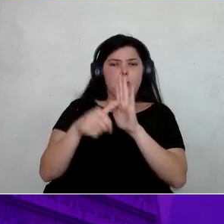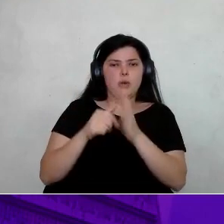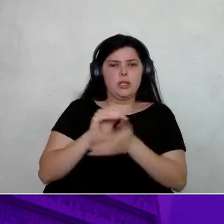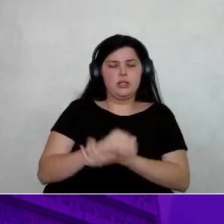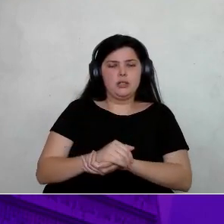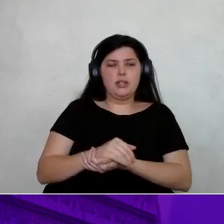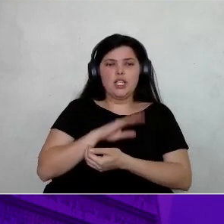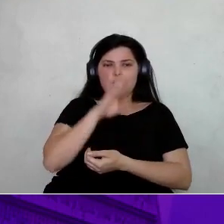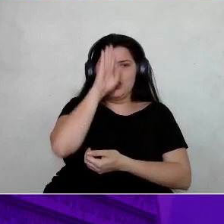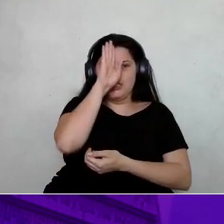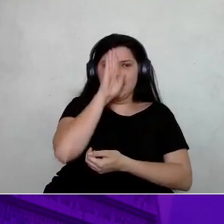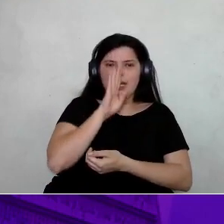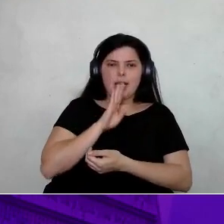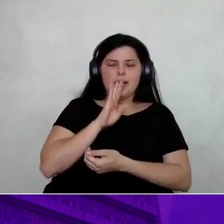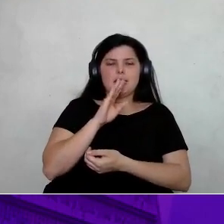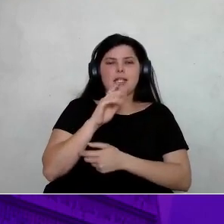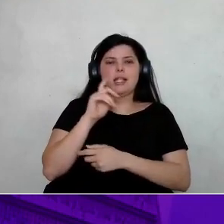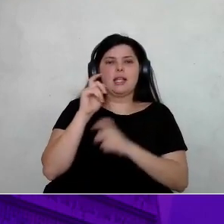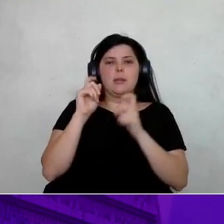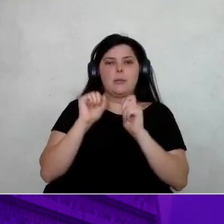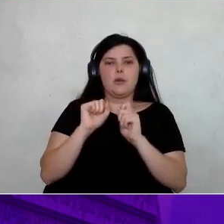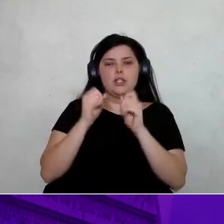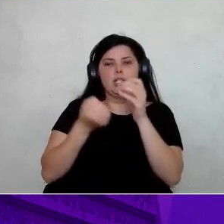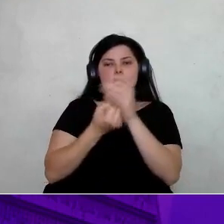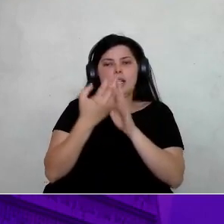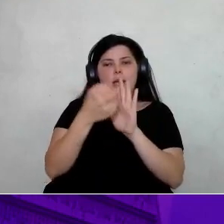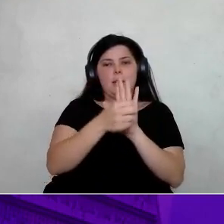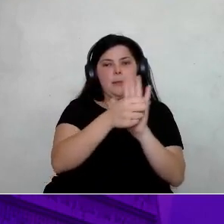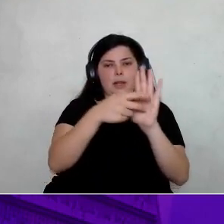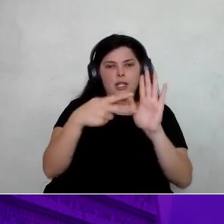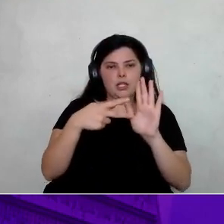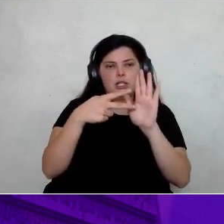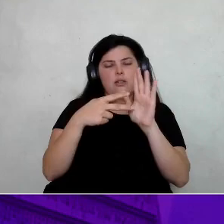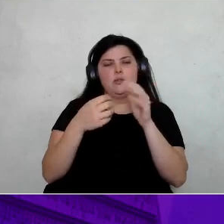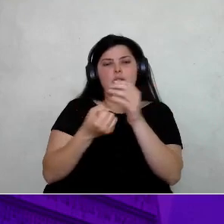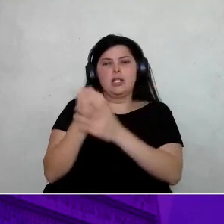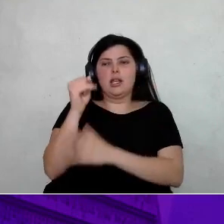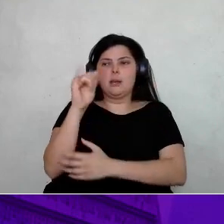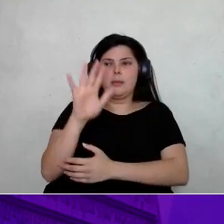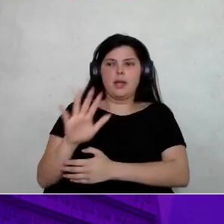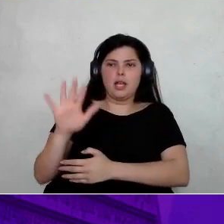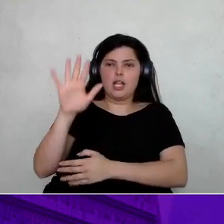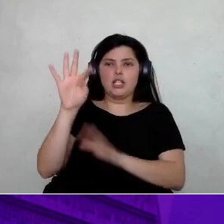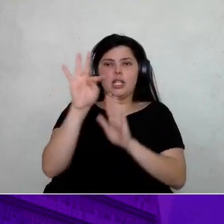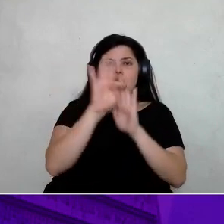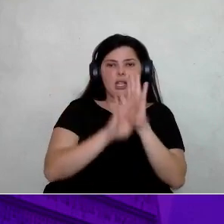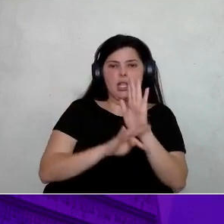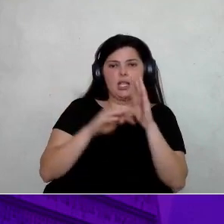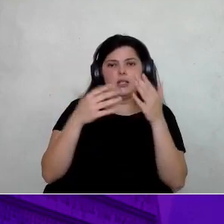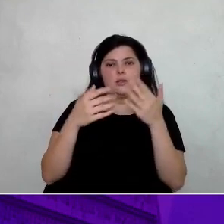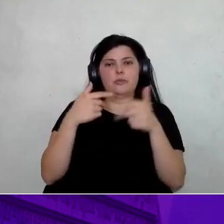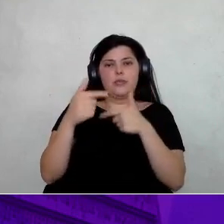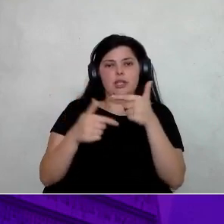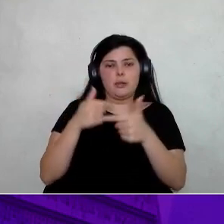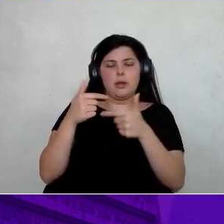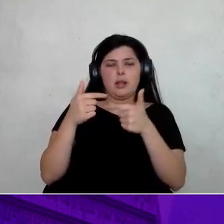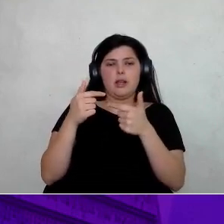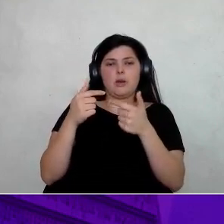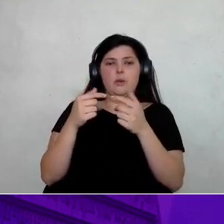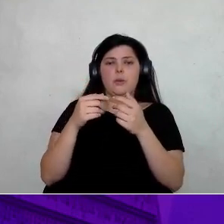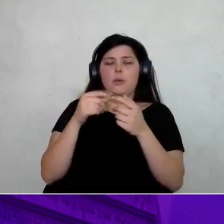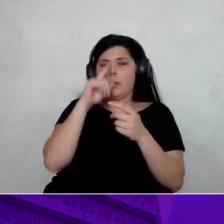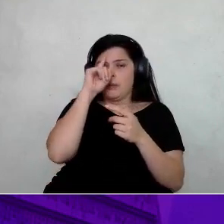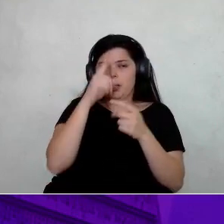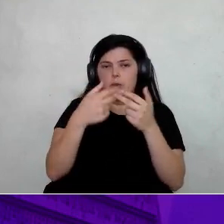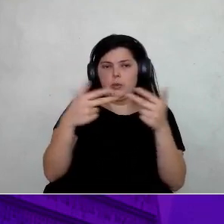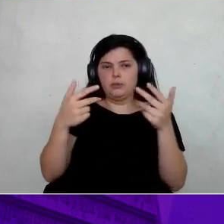gratuitamente ali você consegue criar aplicativos, gerar imagens, textos, então trabalhar com prompt e etc. Tá?